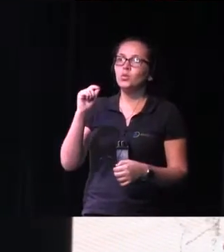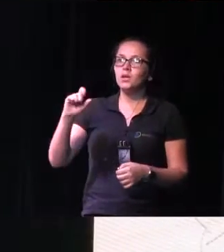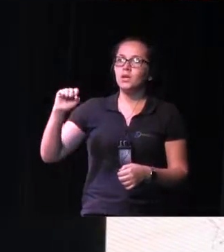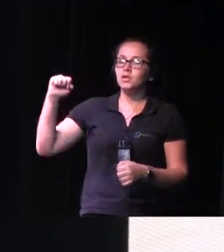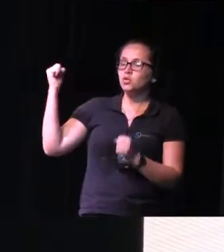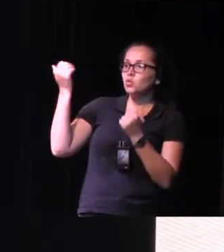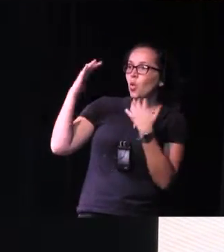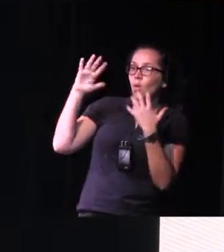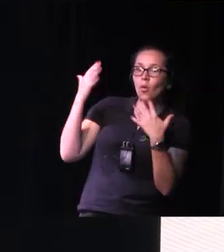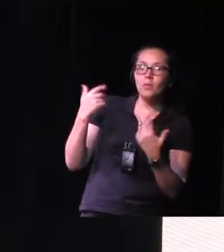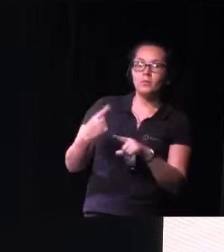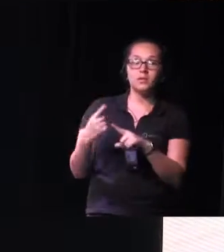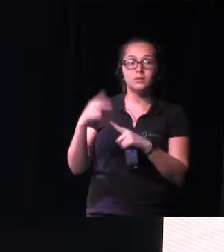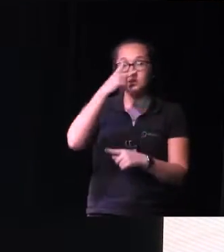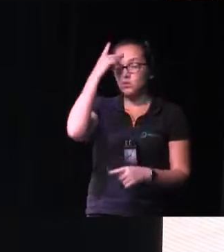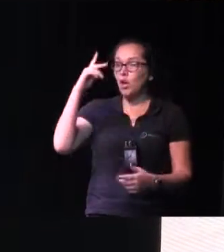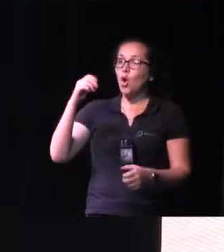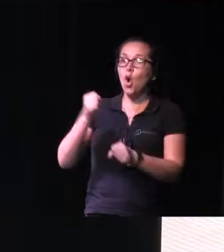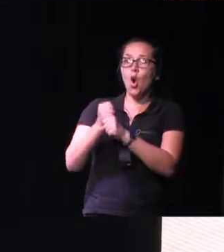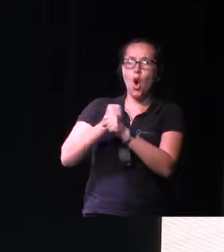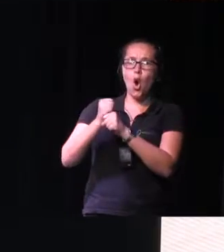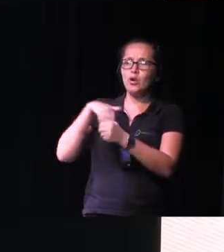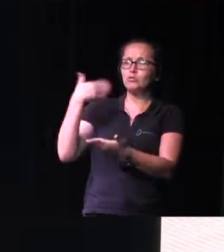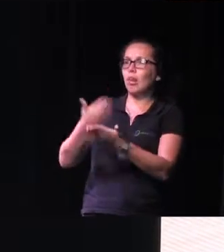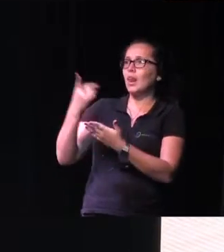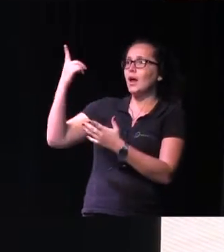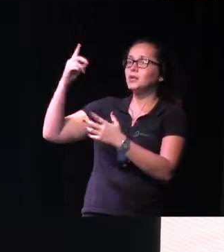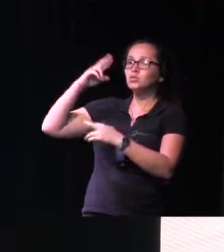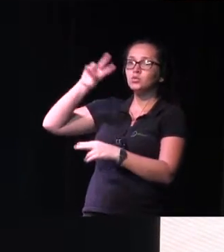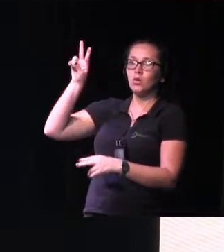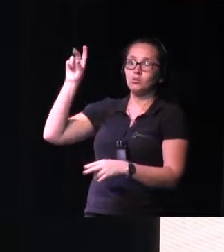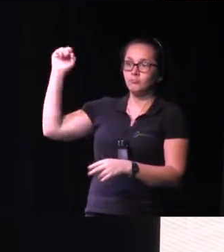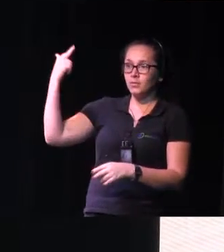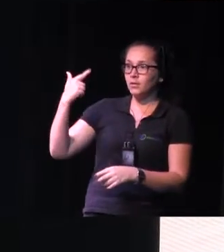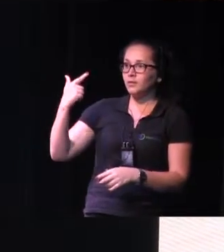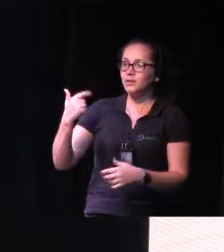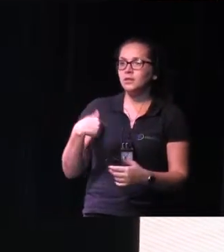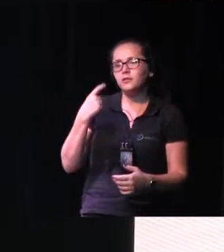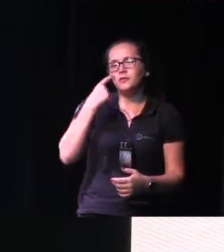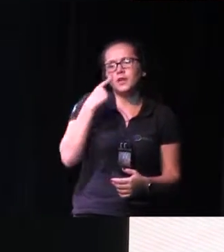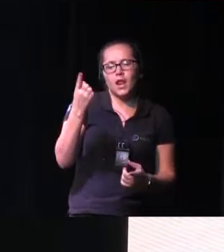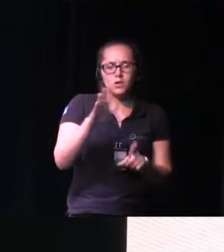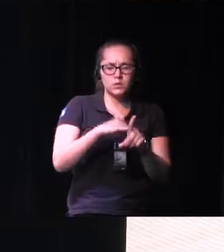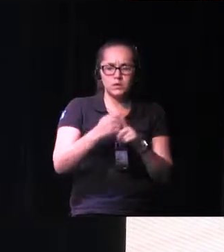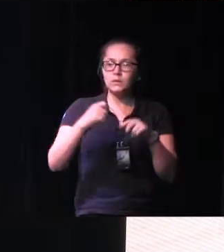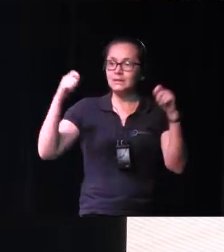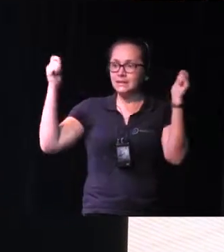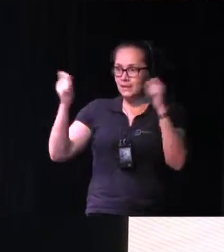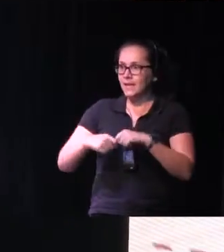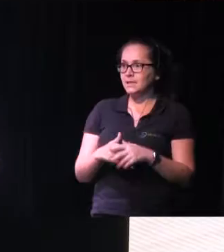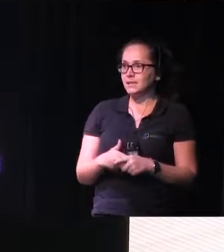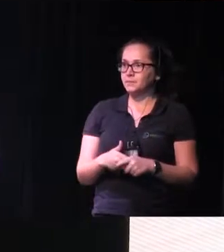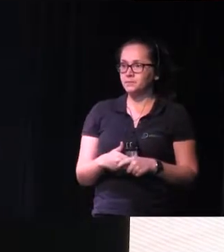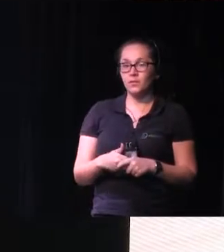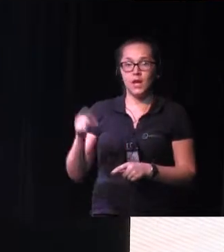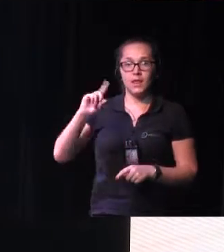de sombras, porque as pessoas iam ficar naquele espaço durante muitas horas sob o sol. Então, de uma forma que o cidadão